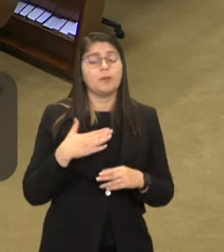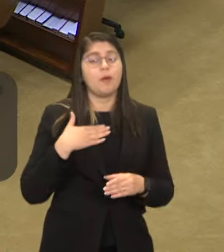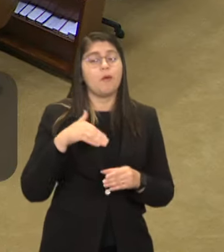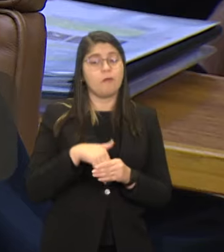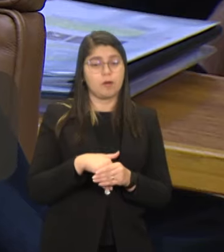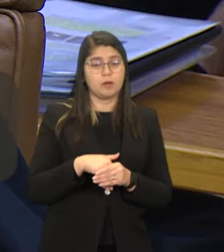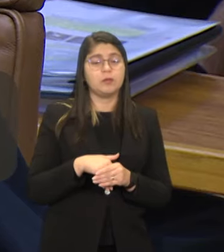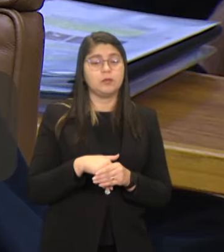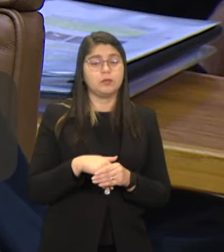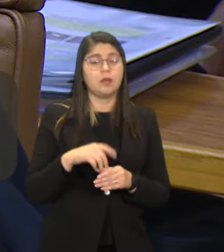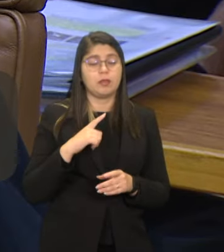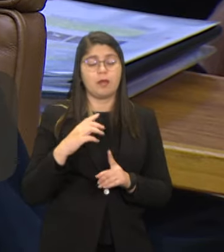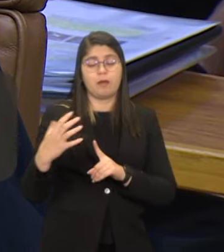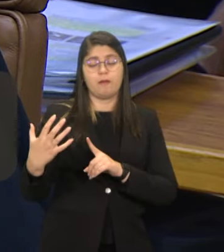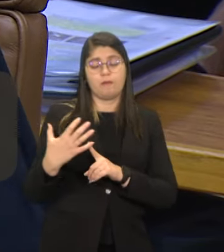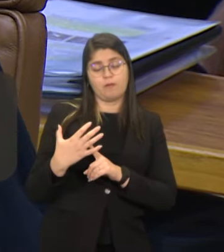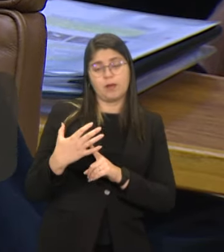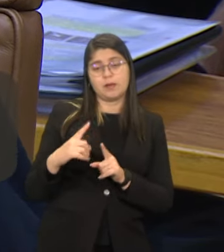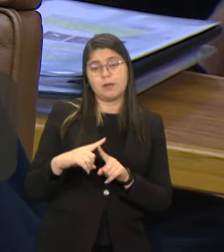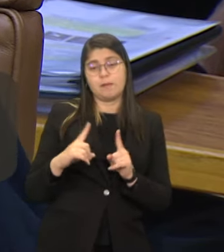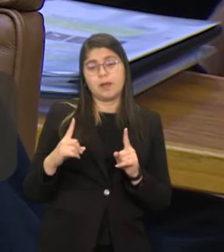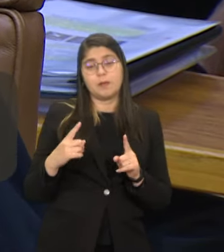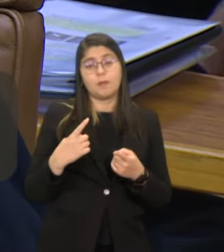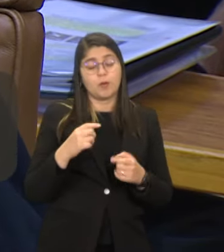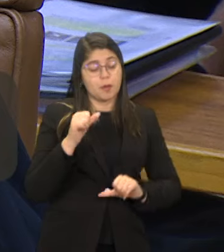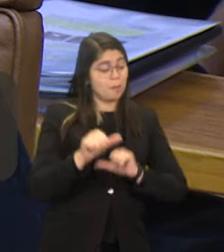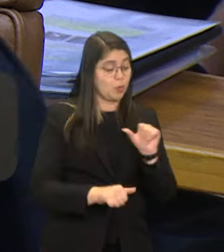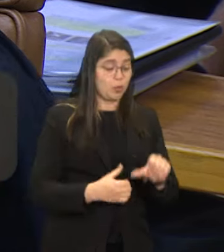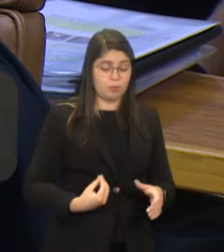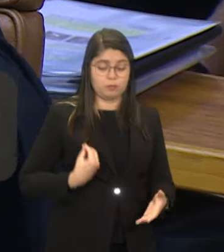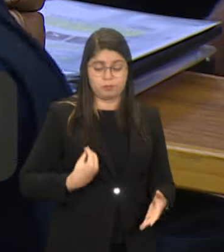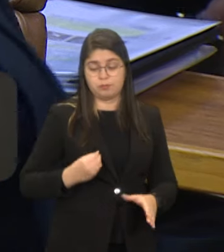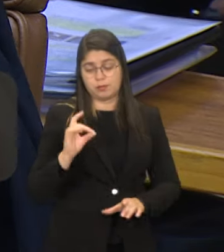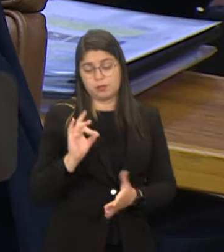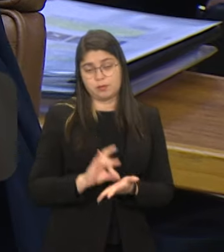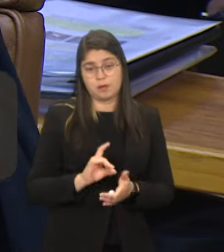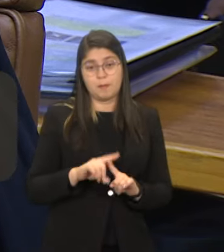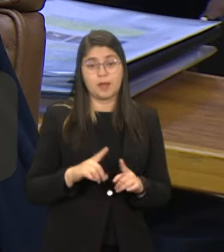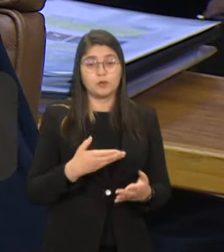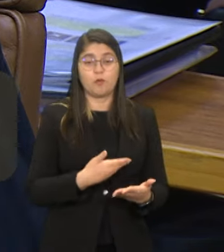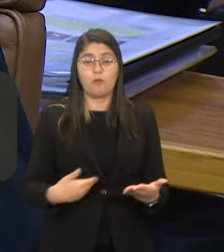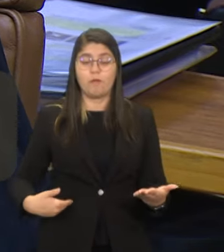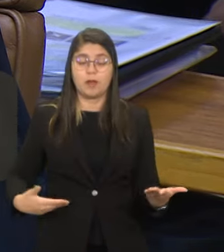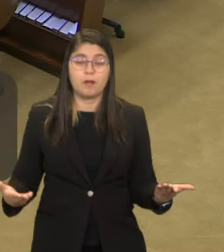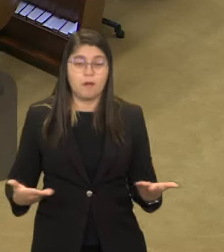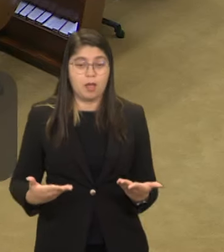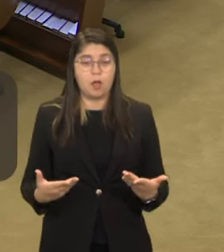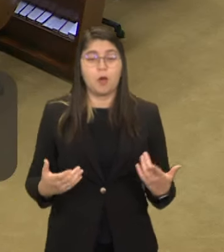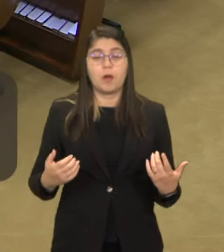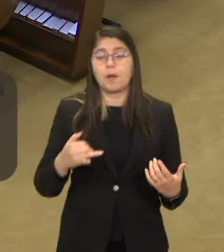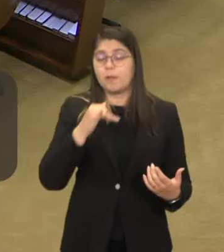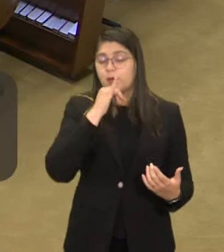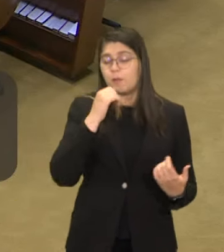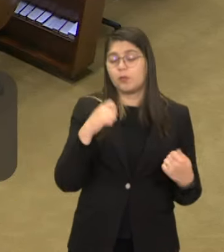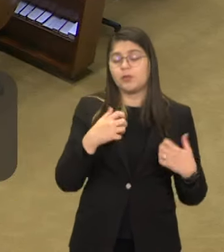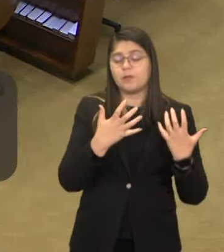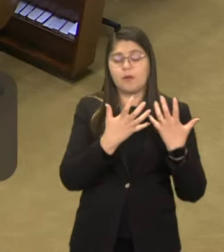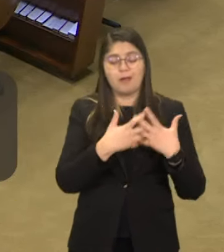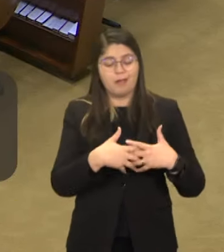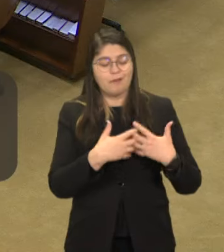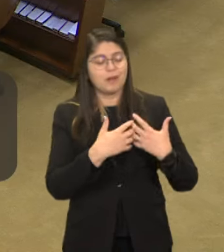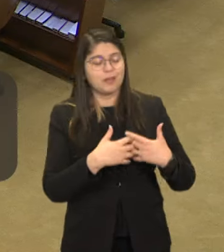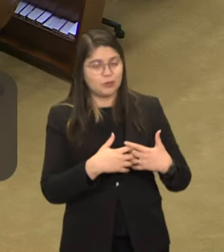Excelência. Questão da completa mudança da realidade. Mas os governos, agora que a gente já pode refletir com mais